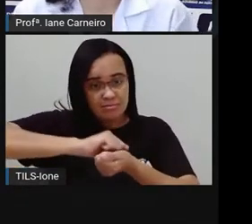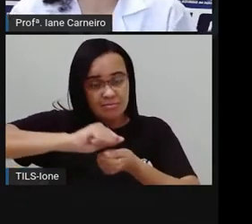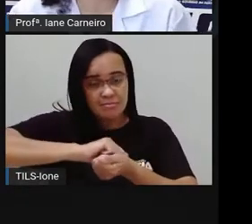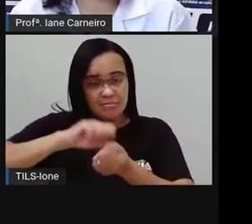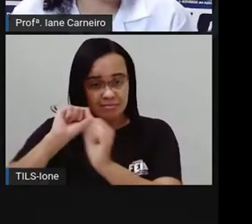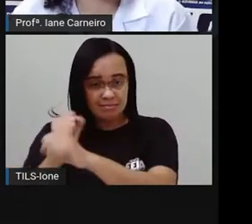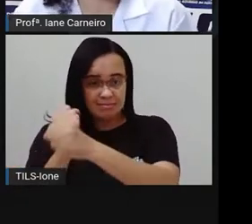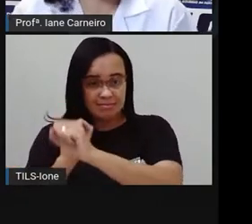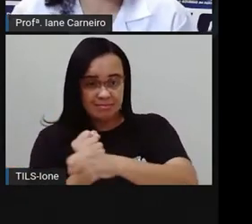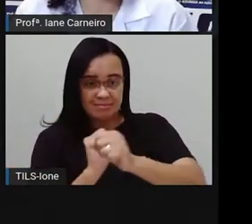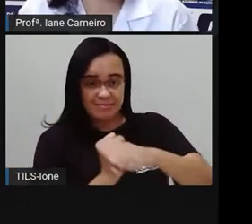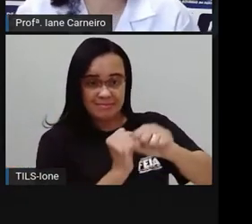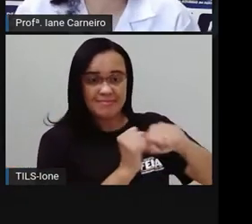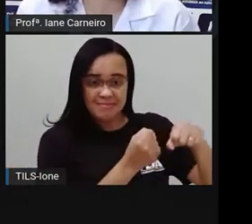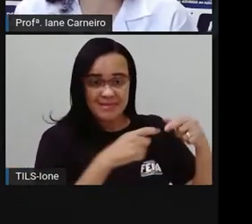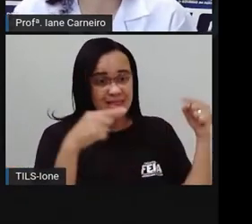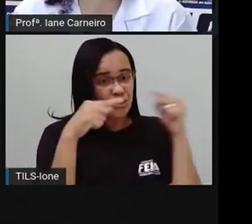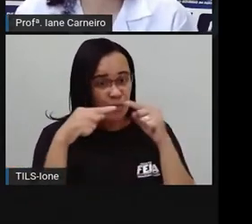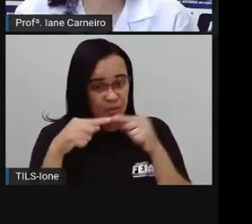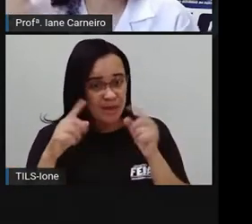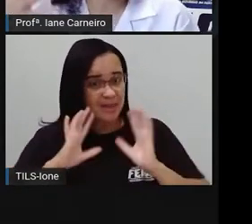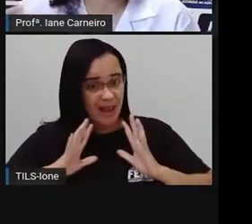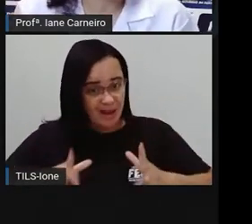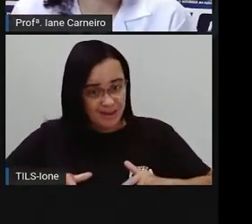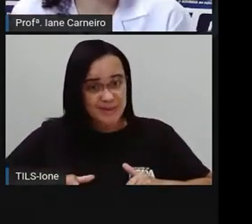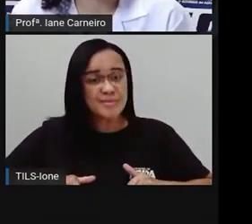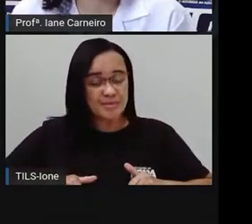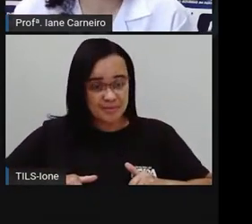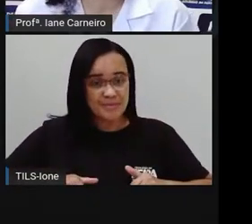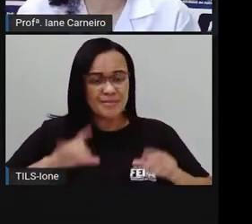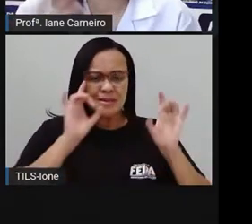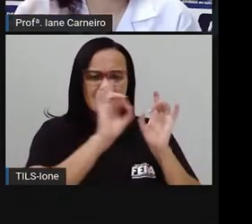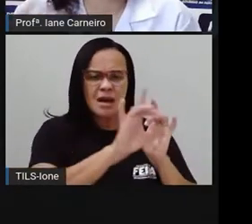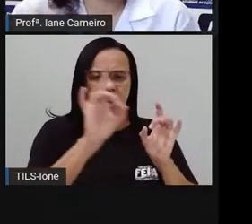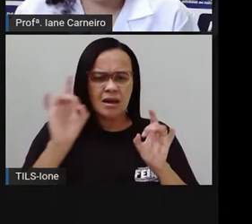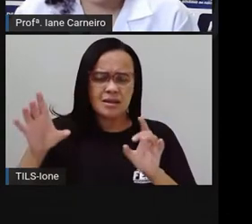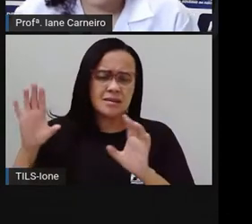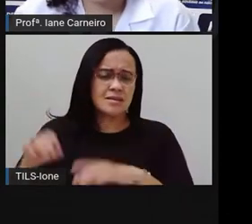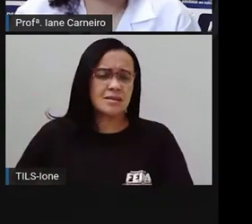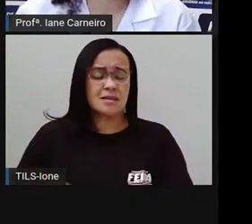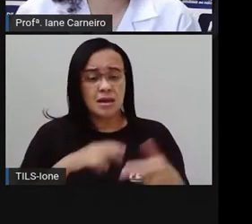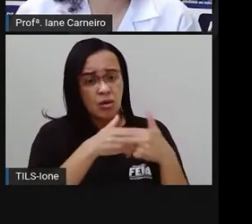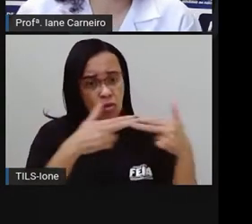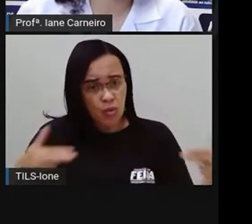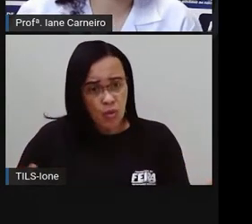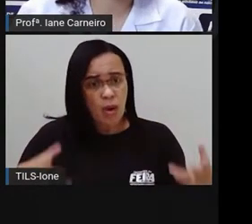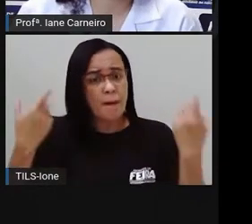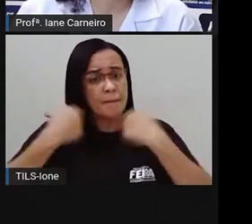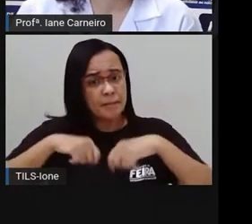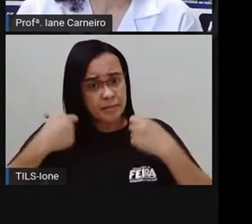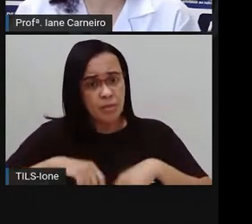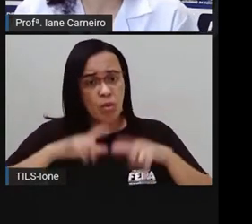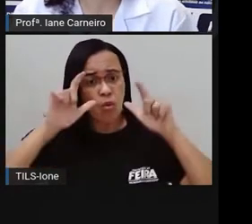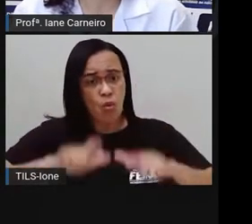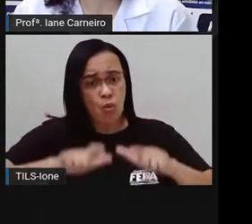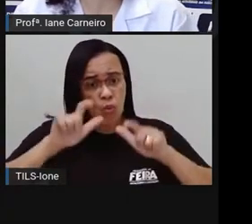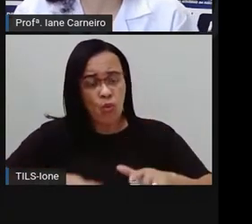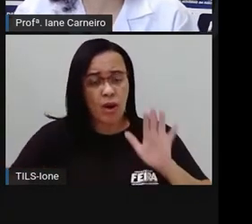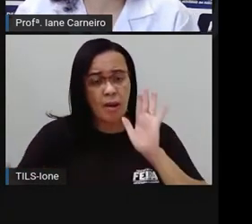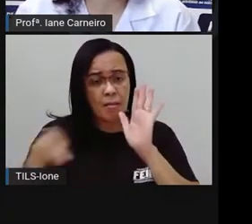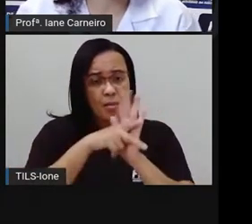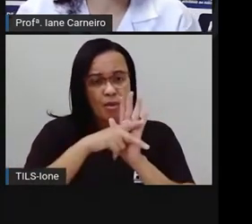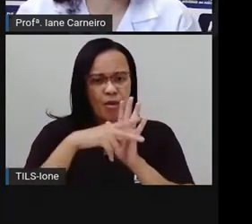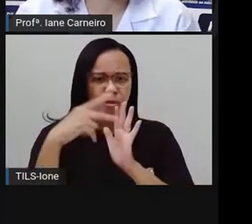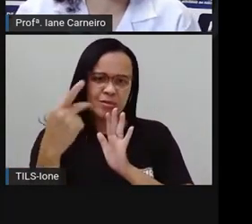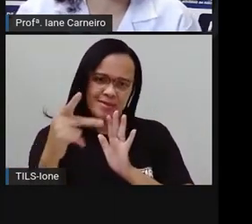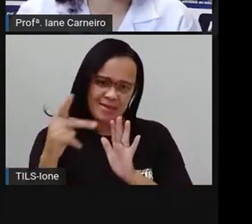vassoura, as outras coisas de limpeza, né? Então, cada coisa dentro da nossa casa vai ter uma função e vai ter um lugar para